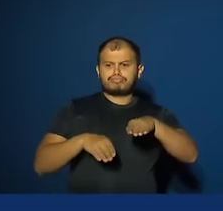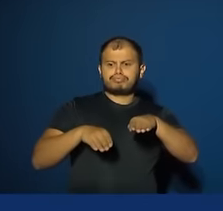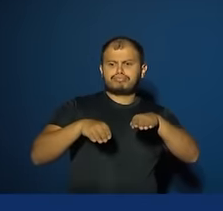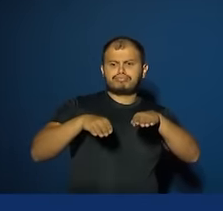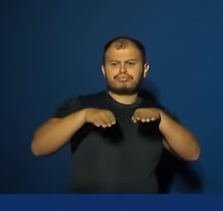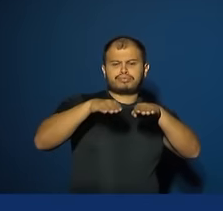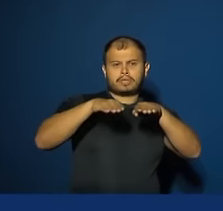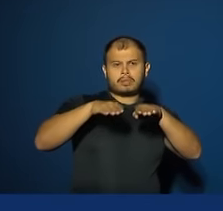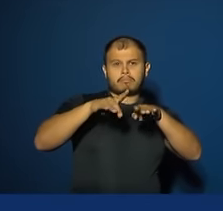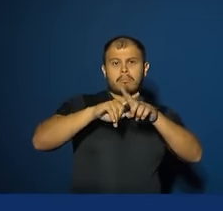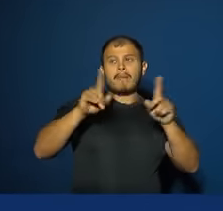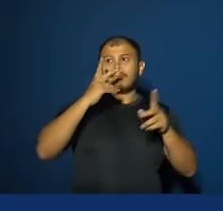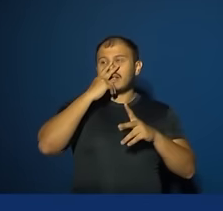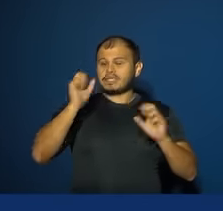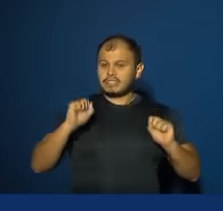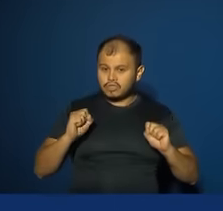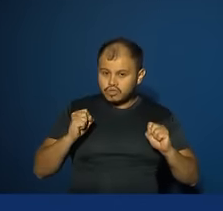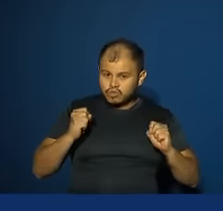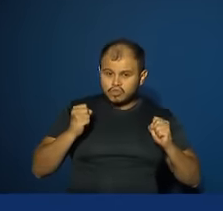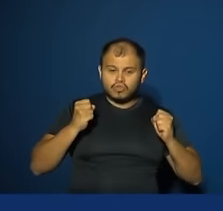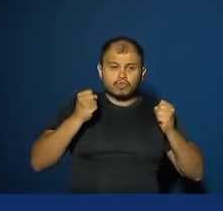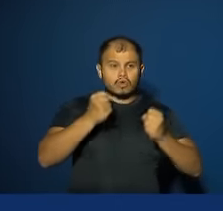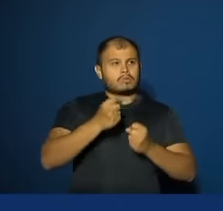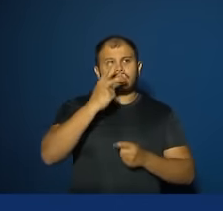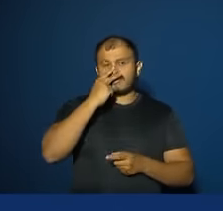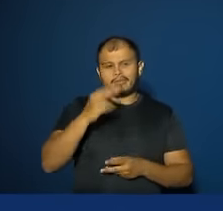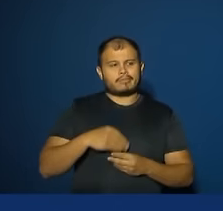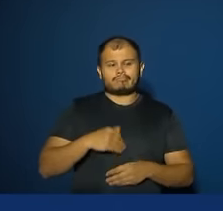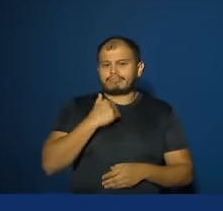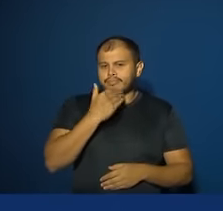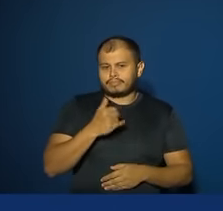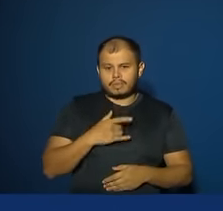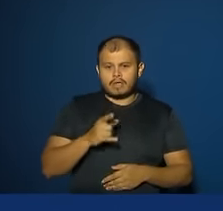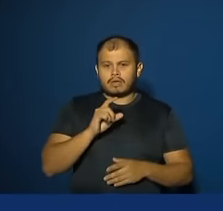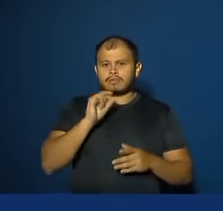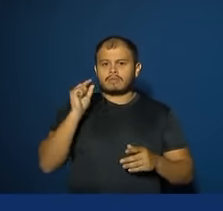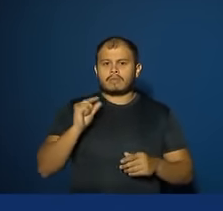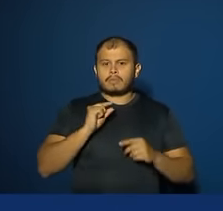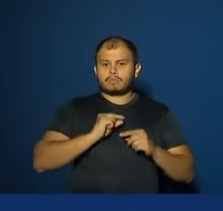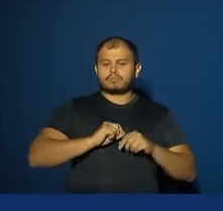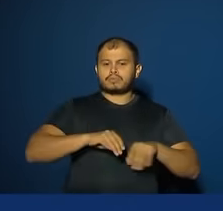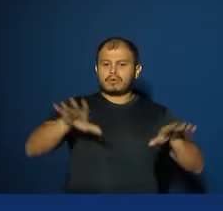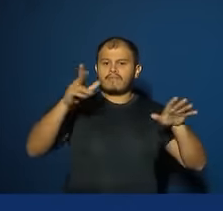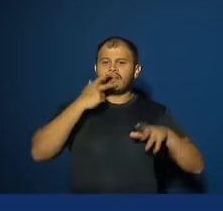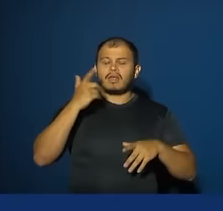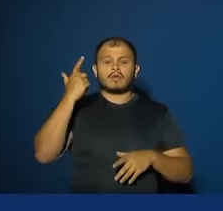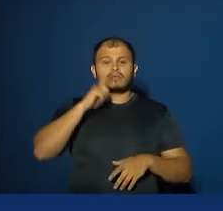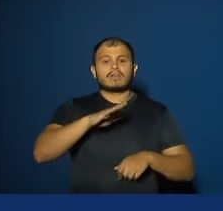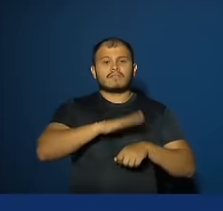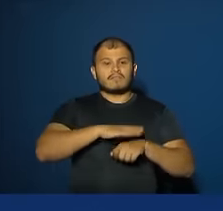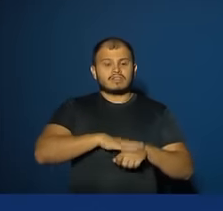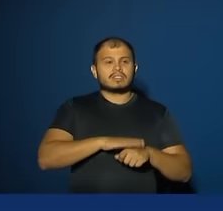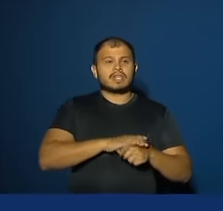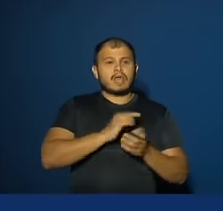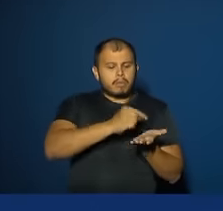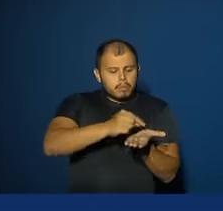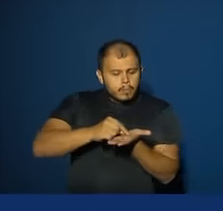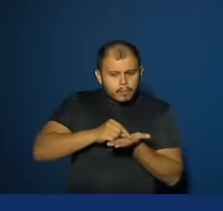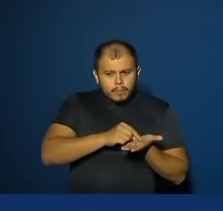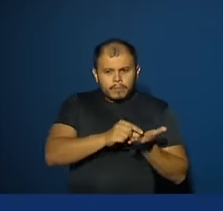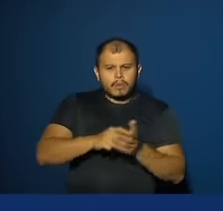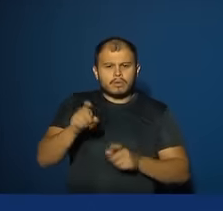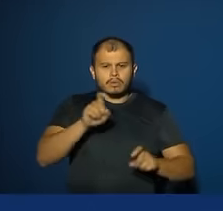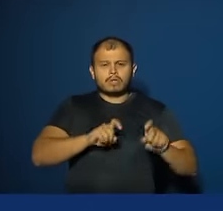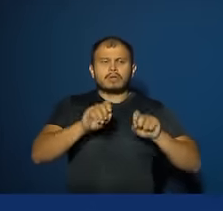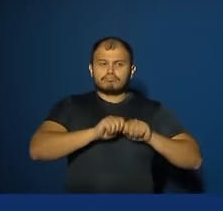esforço inútil na guerra do chipe por exemplo a China acaba de anunciar capacidade de produzir chips tão bons quanto os de